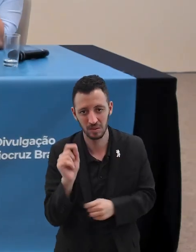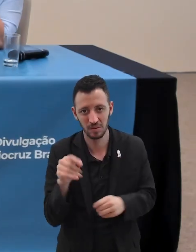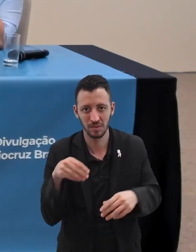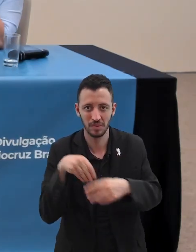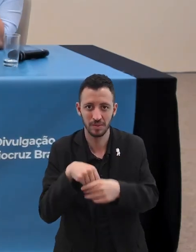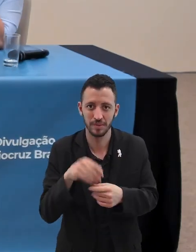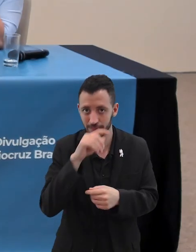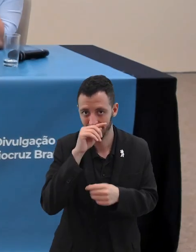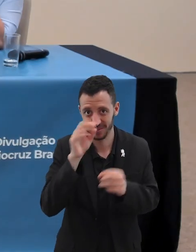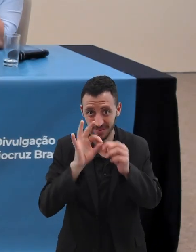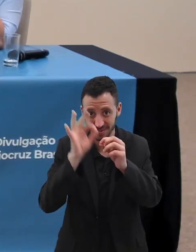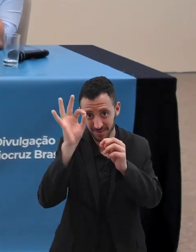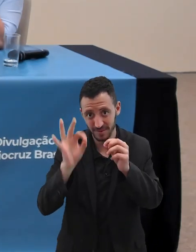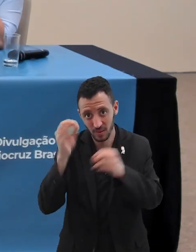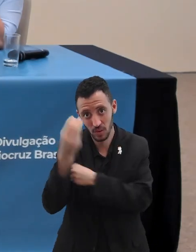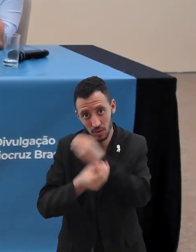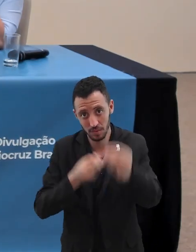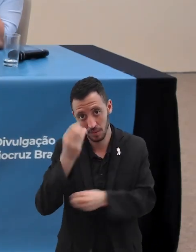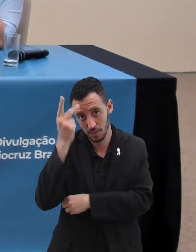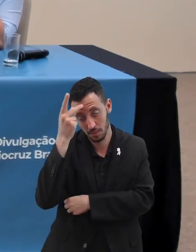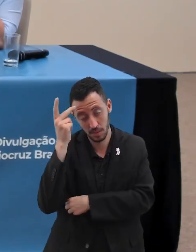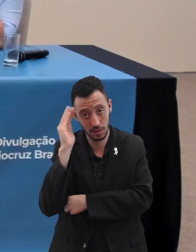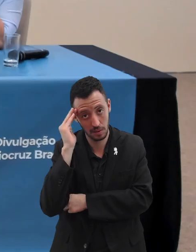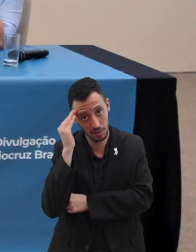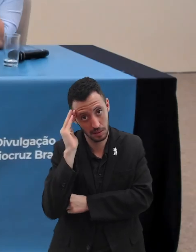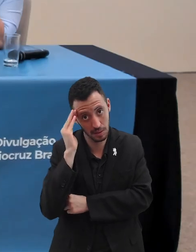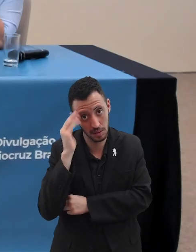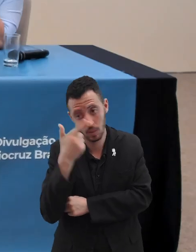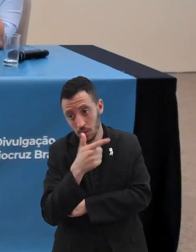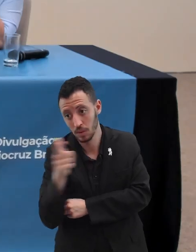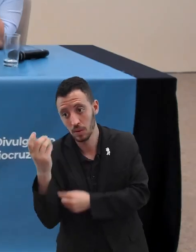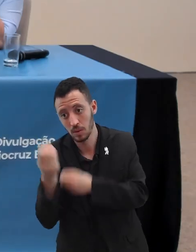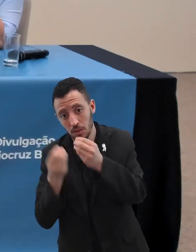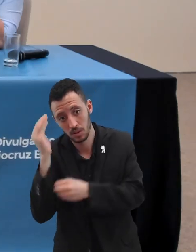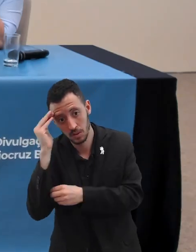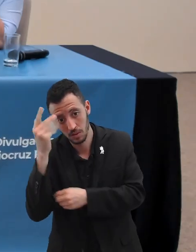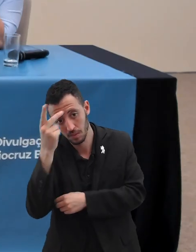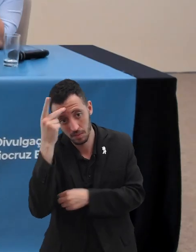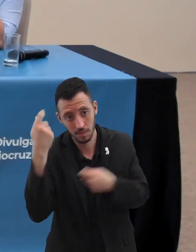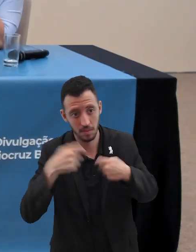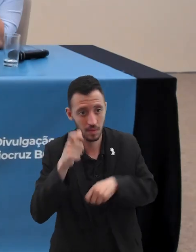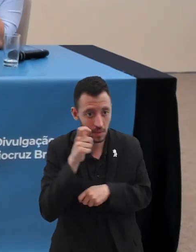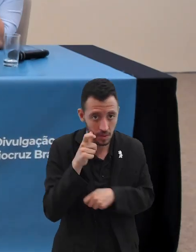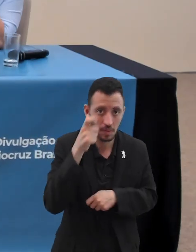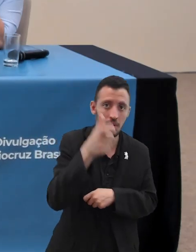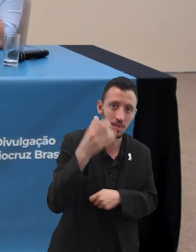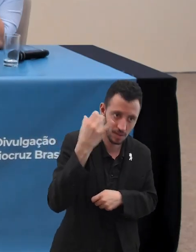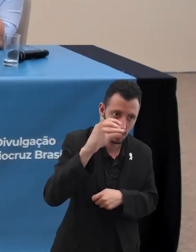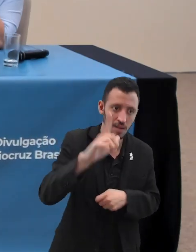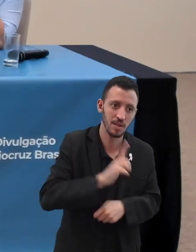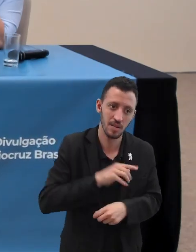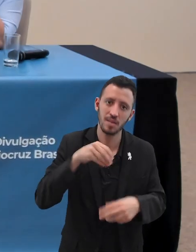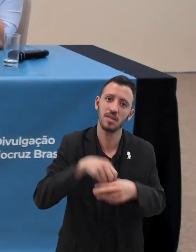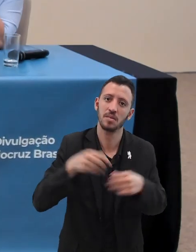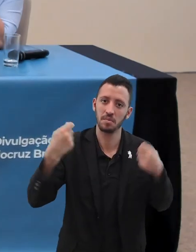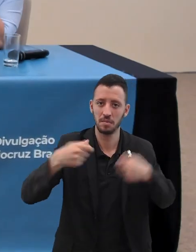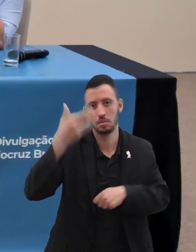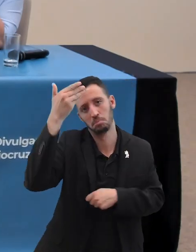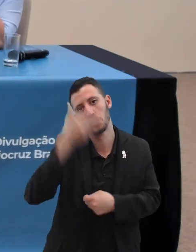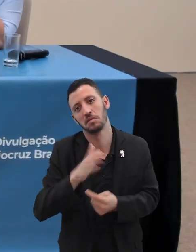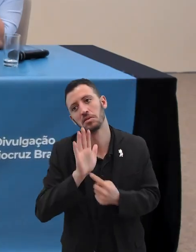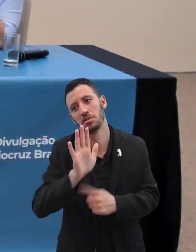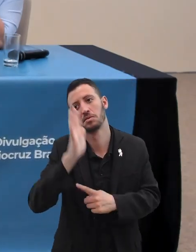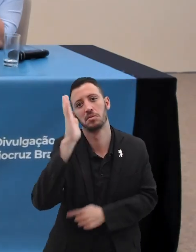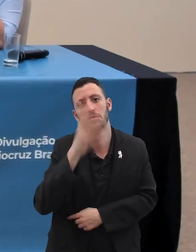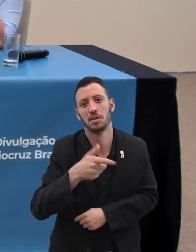o estatístico, eu quero saber como que as pessoas entendem ou desentendem. As pessoas têm interesse pela ciência, têm, isso está mais do que comprovado,